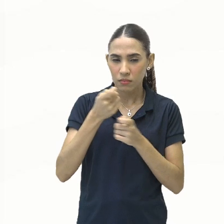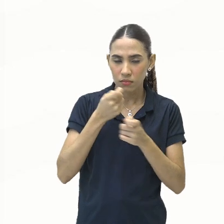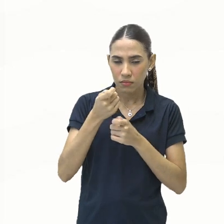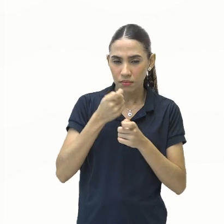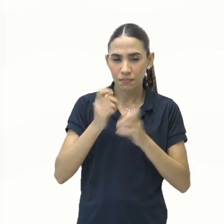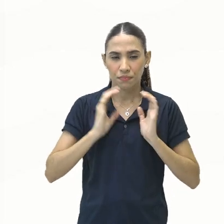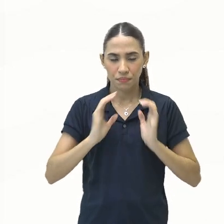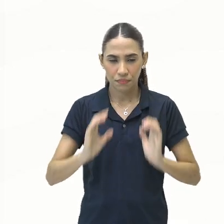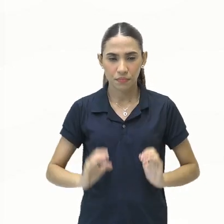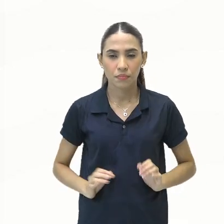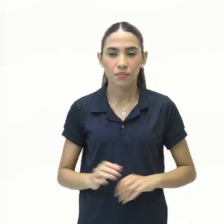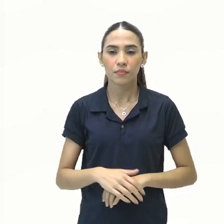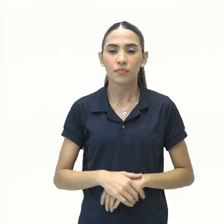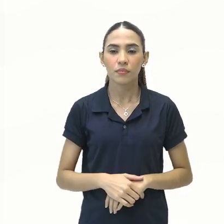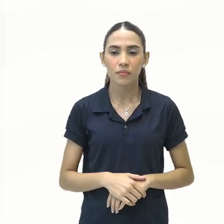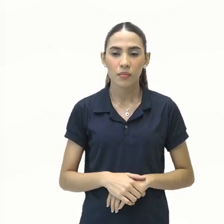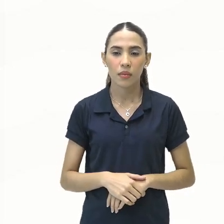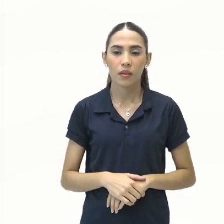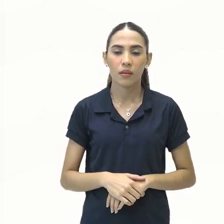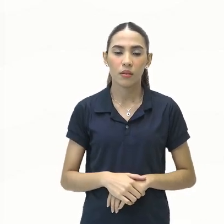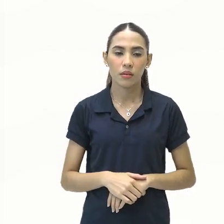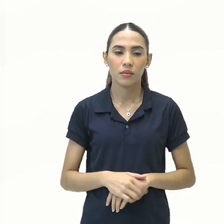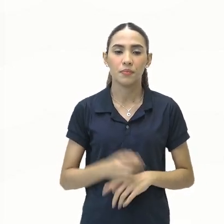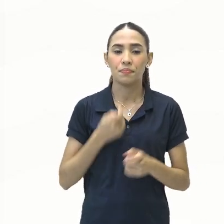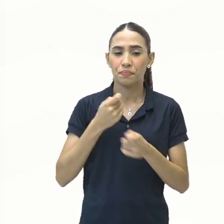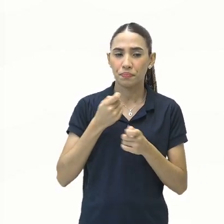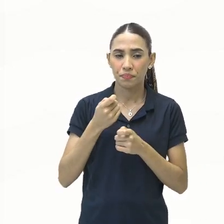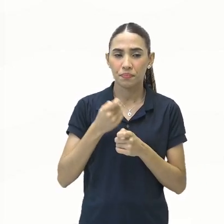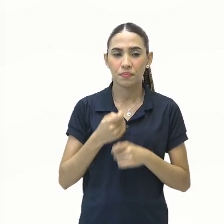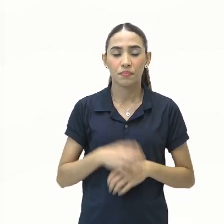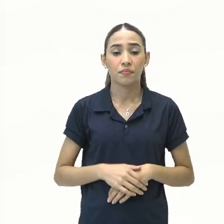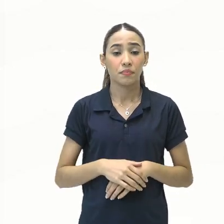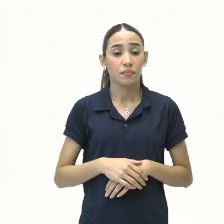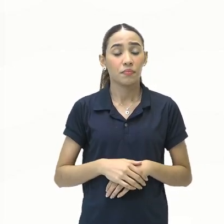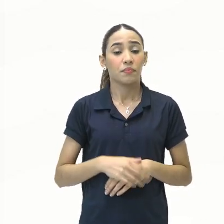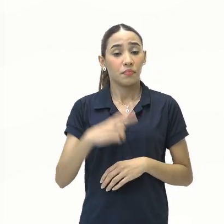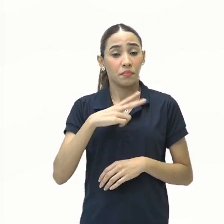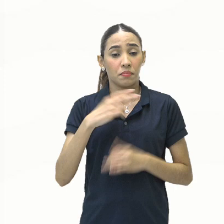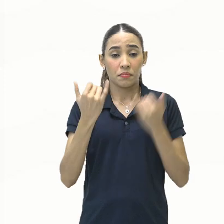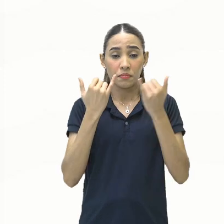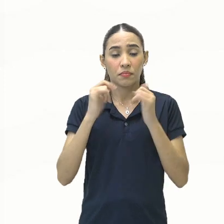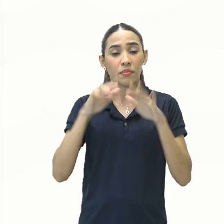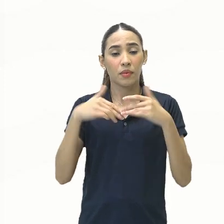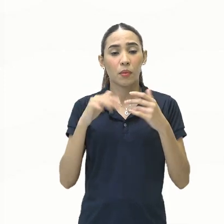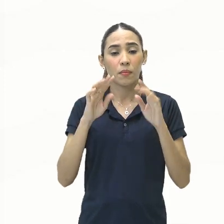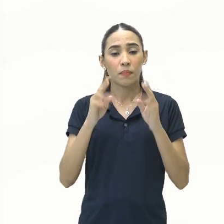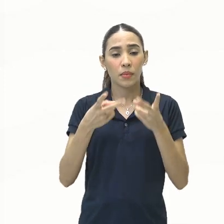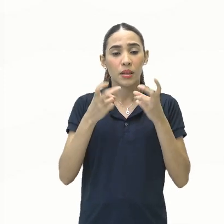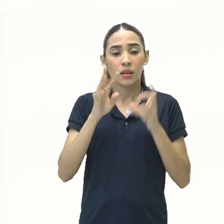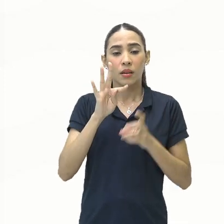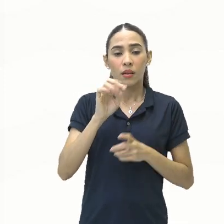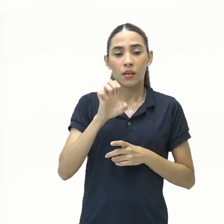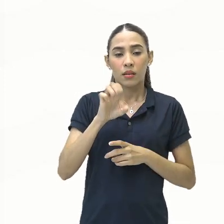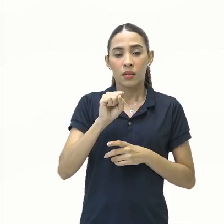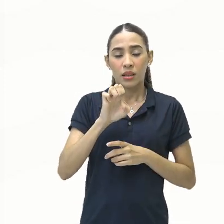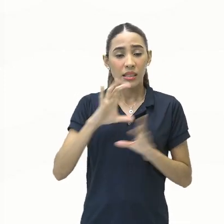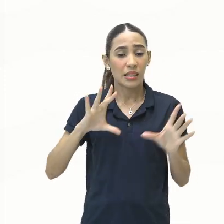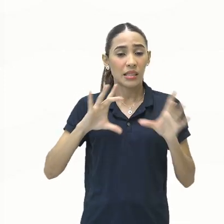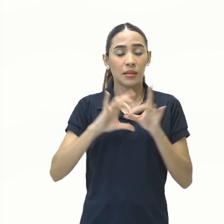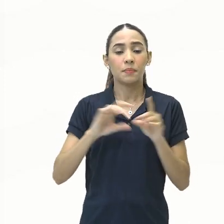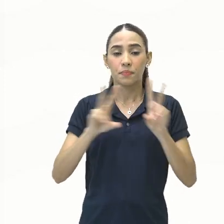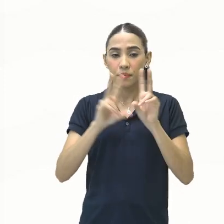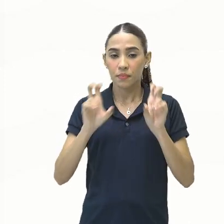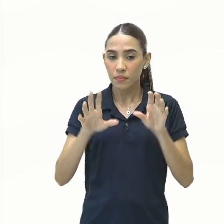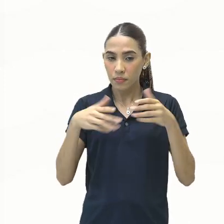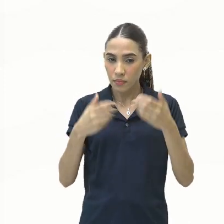do comportamento do usuário pelo controle de dados da internet. Vejam que a tese está ligada a esse tema. Aquilo que eu